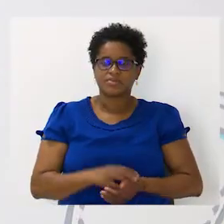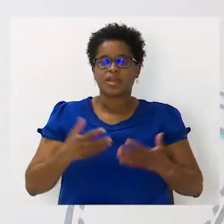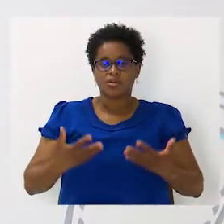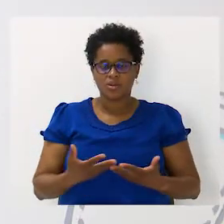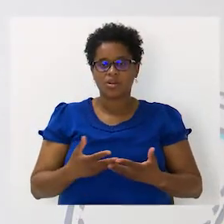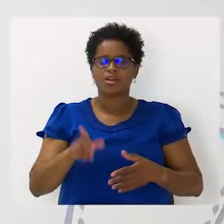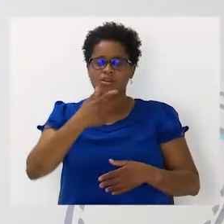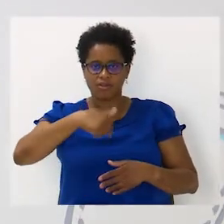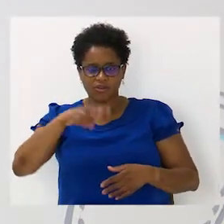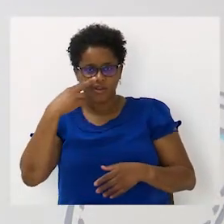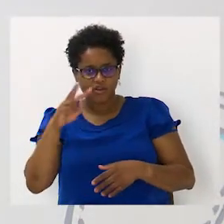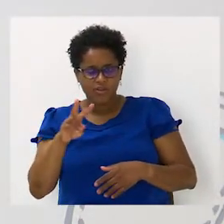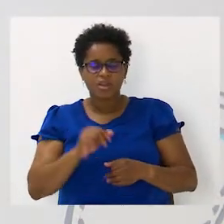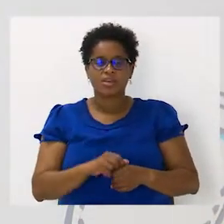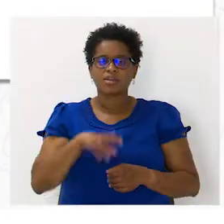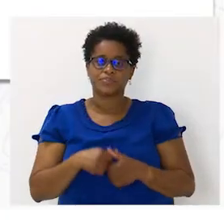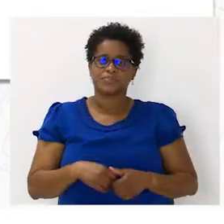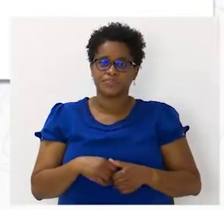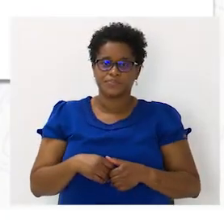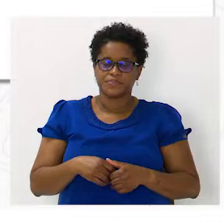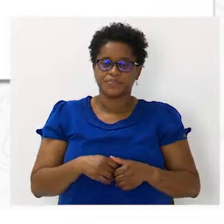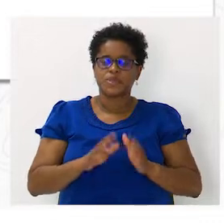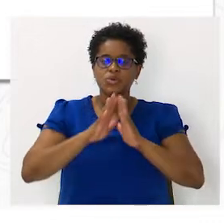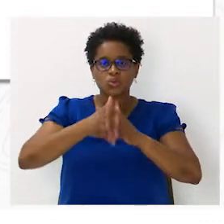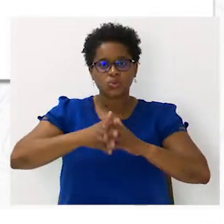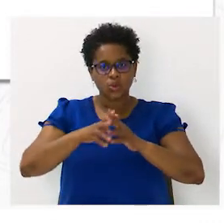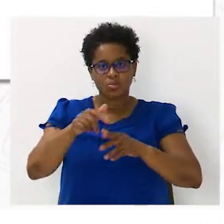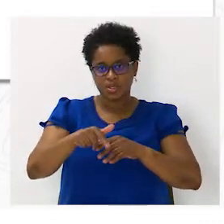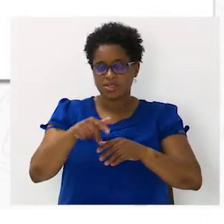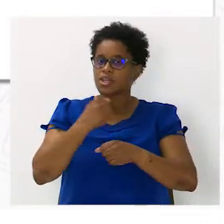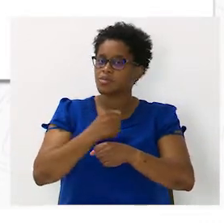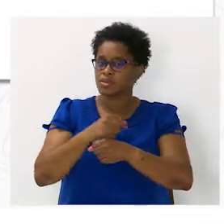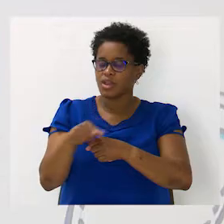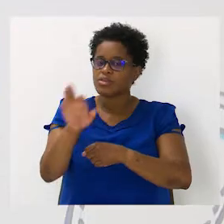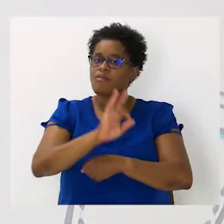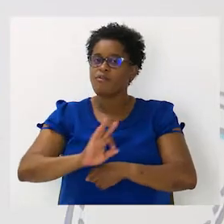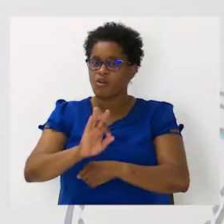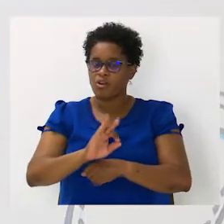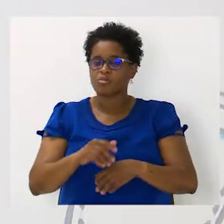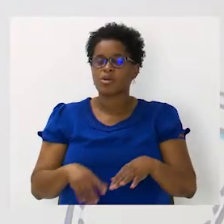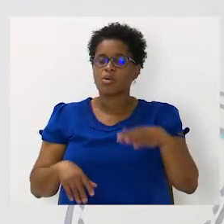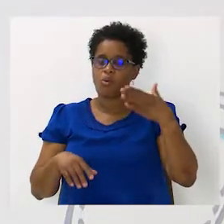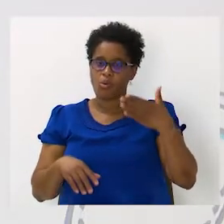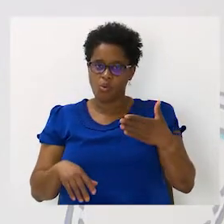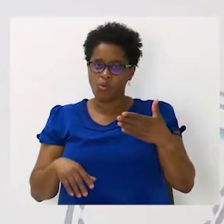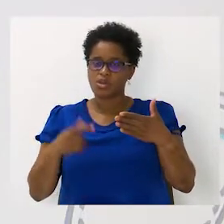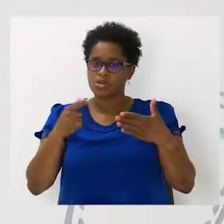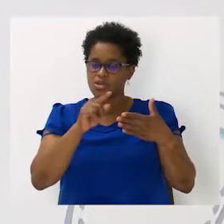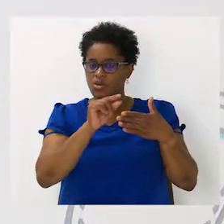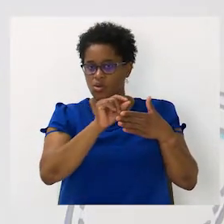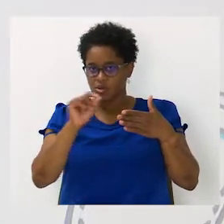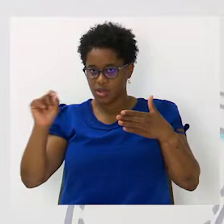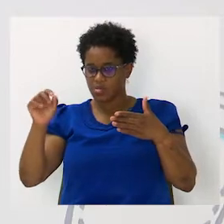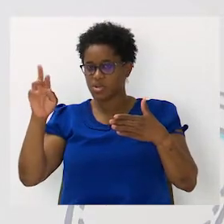Vamos ver a resposta da linha B. Estruturamos o exercício dessa forma. 1 está para